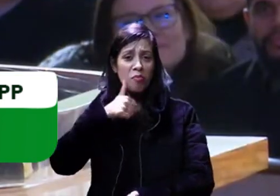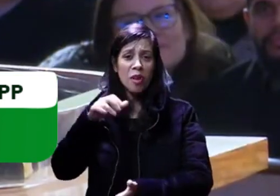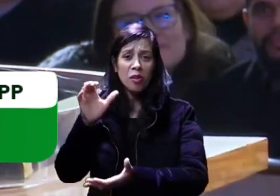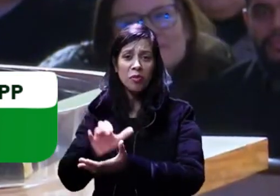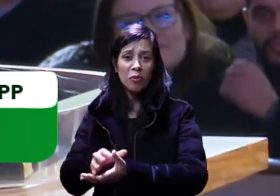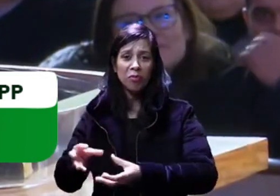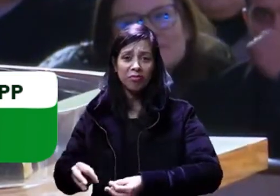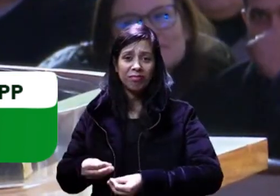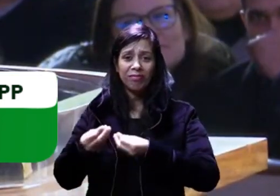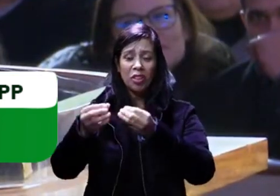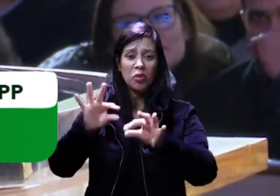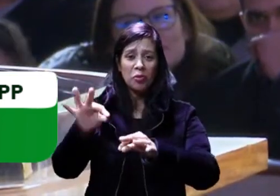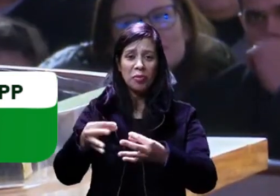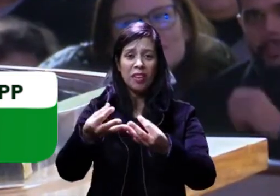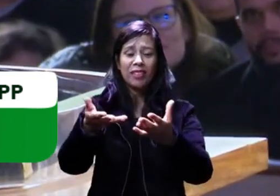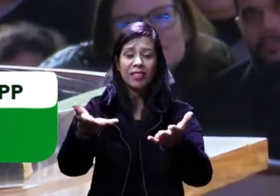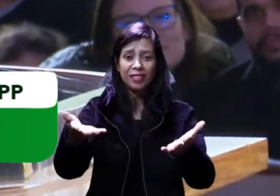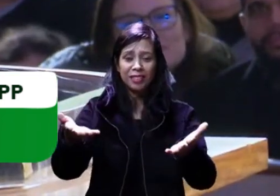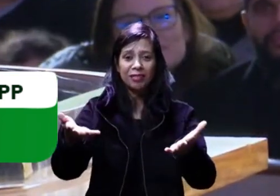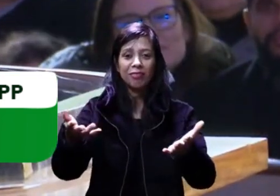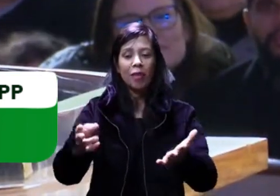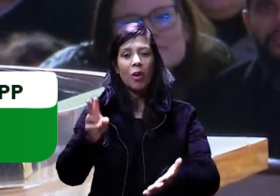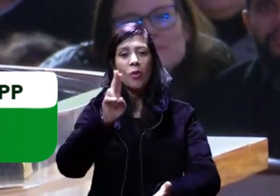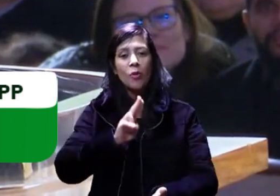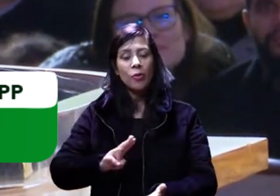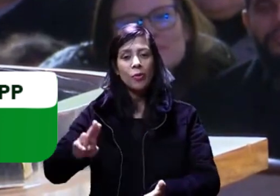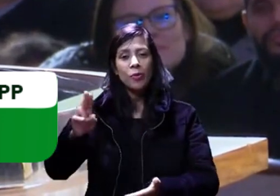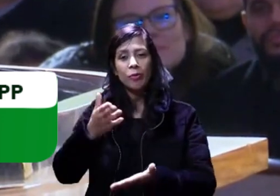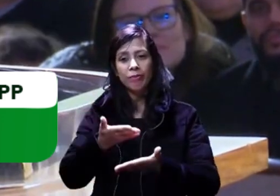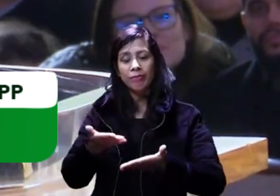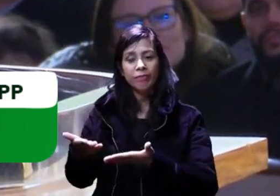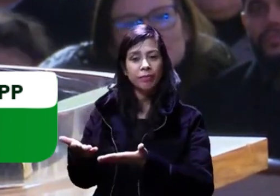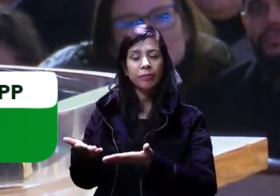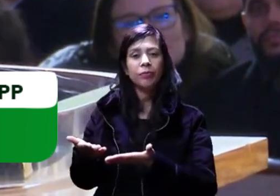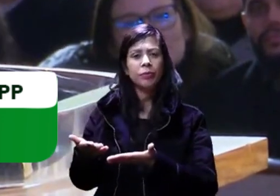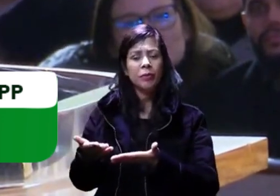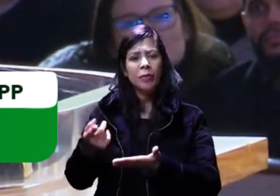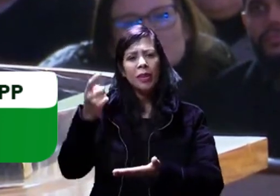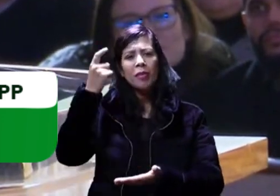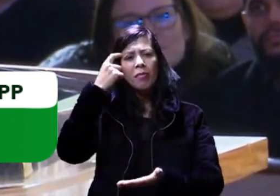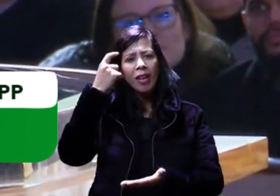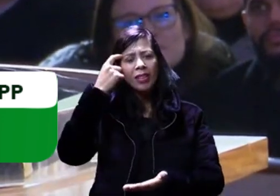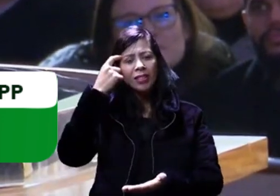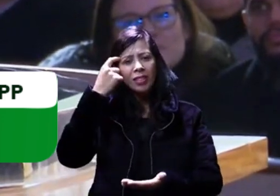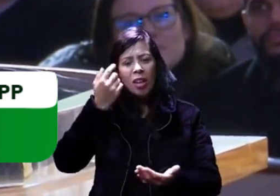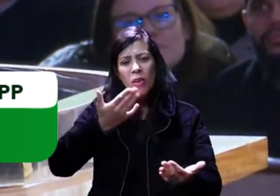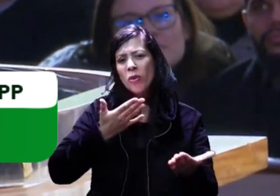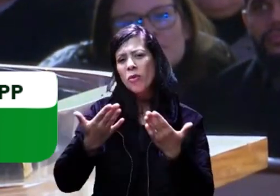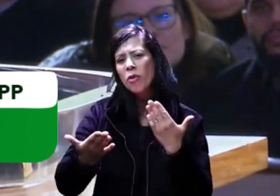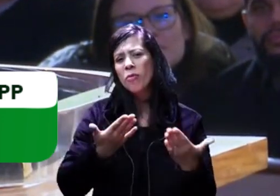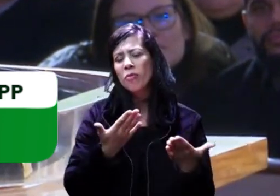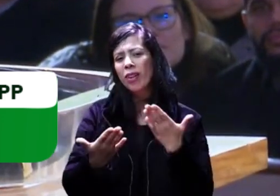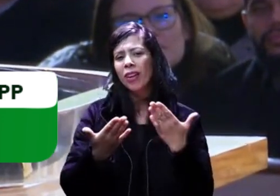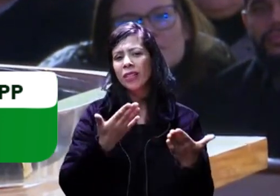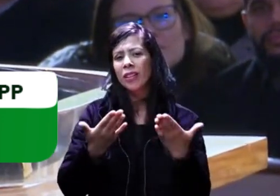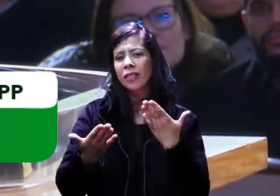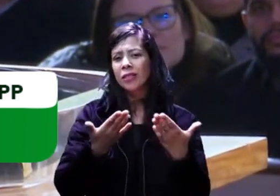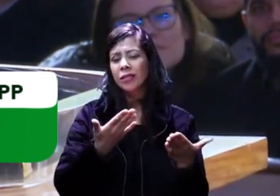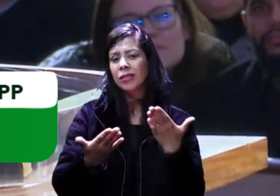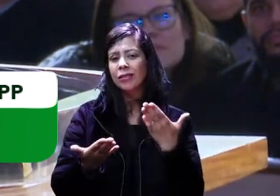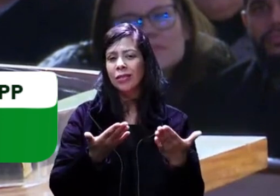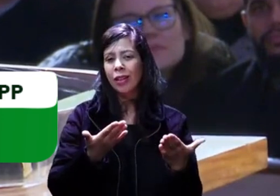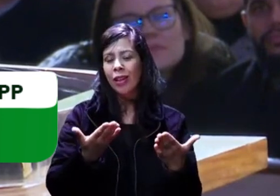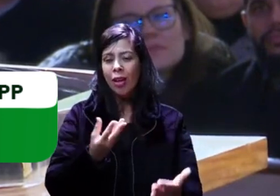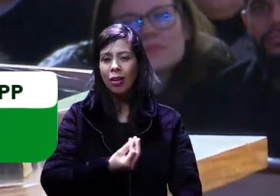Há muitos cristãos que por não amarem, são muito sensíveis, são